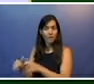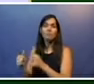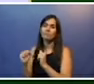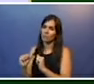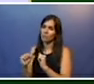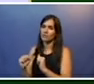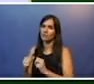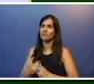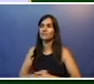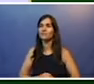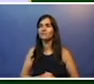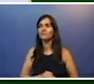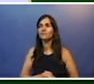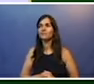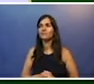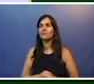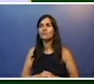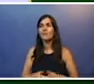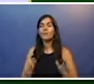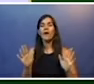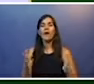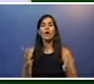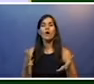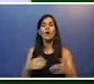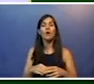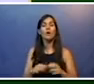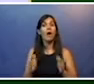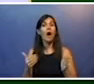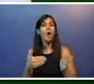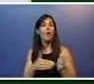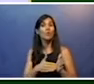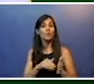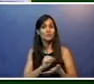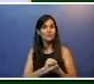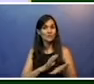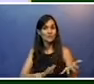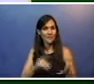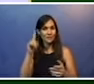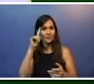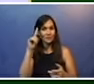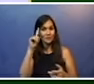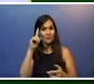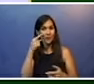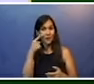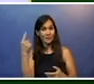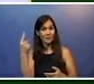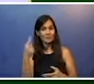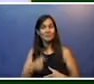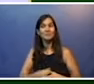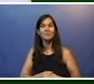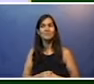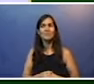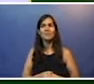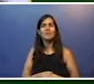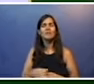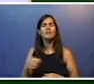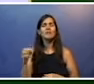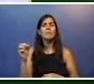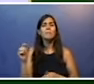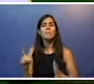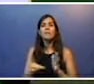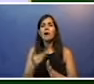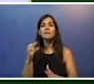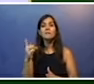bom? E vamos agora para a nossa última atividade do dia, certo? Página